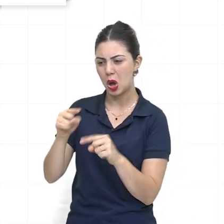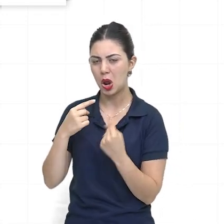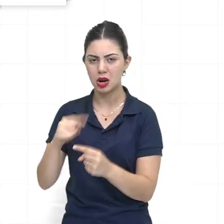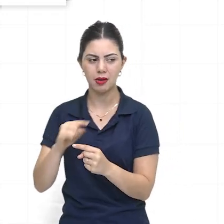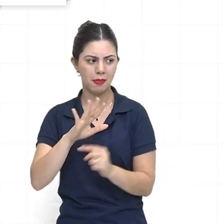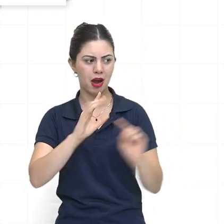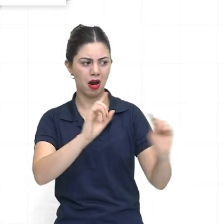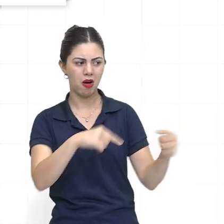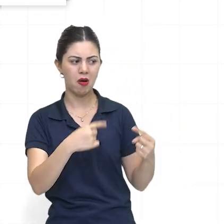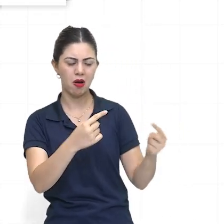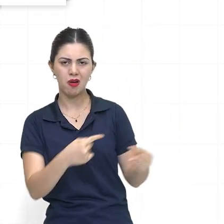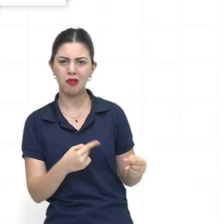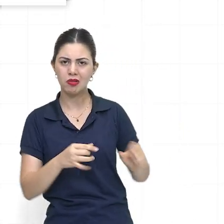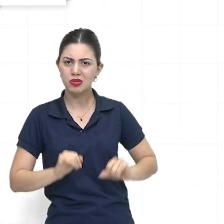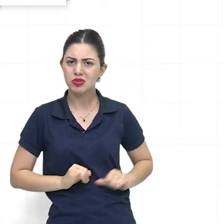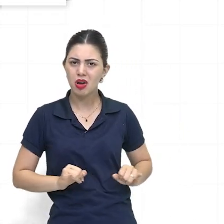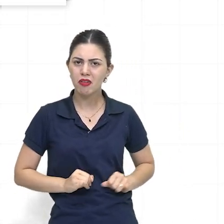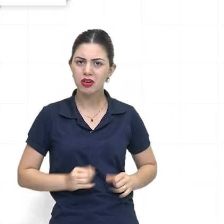é doloroso.